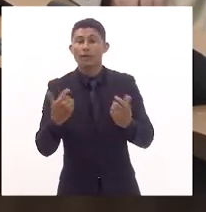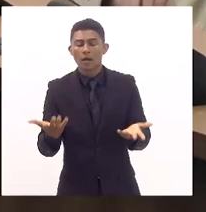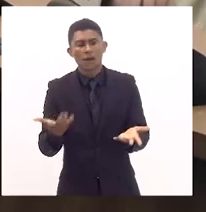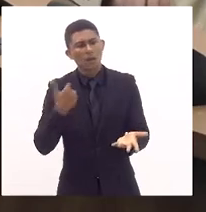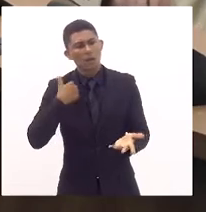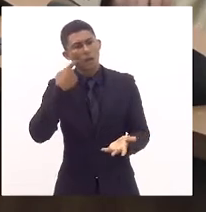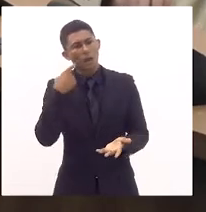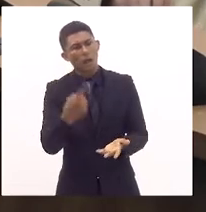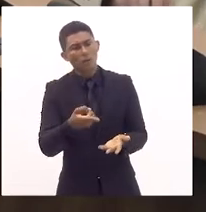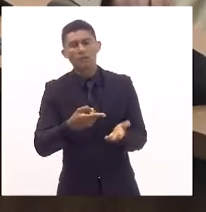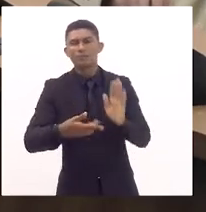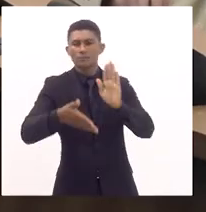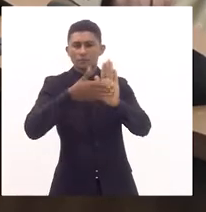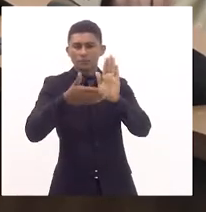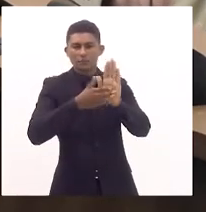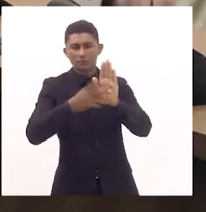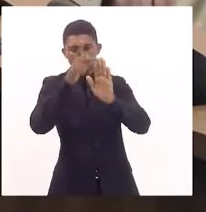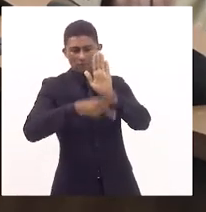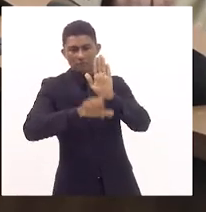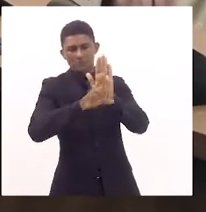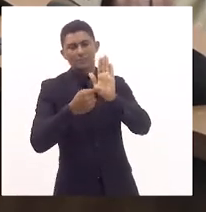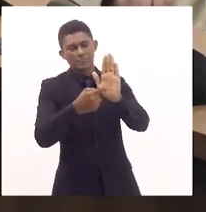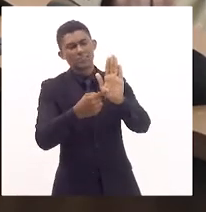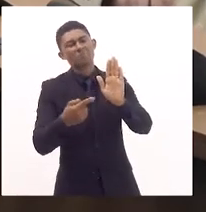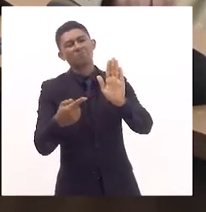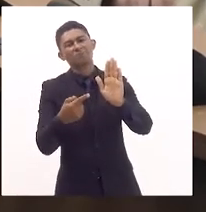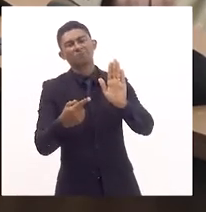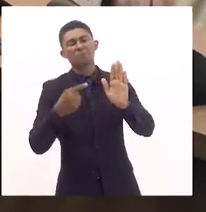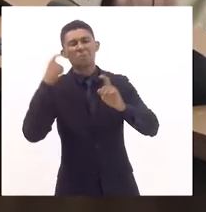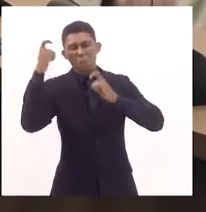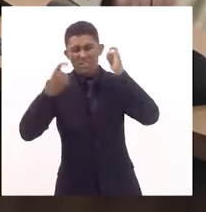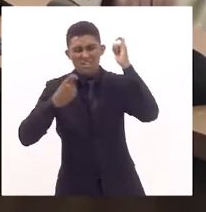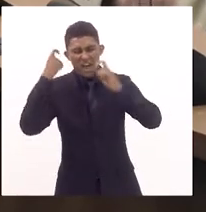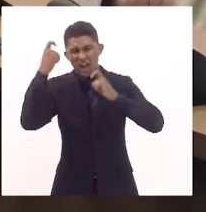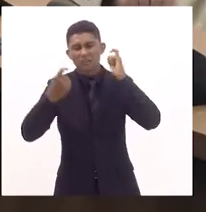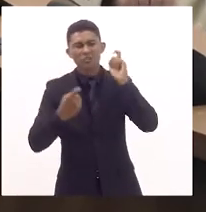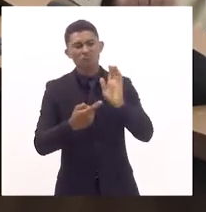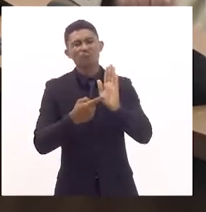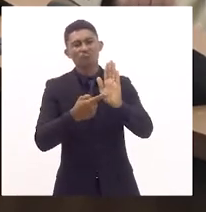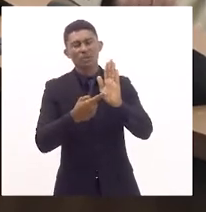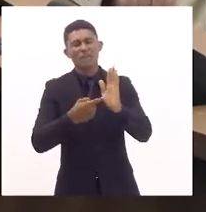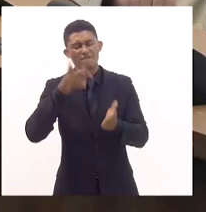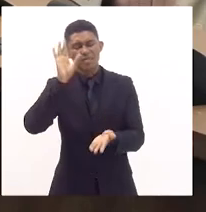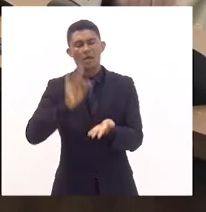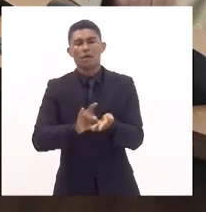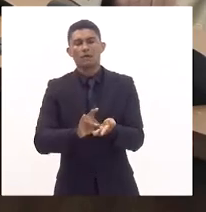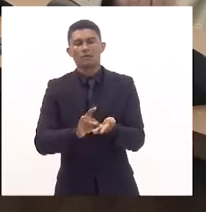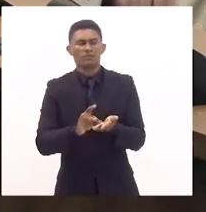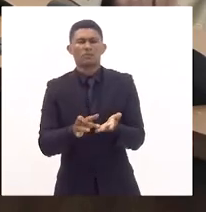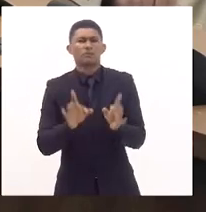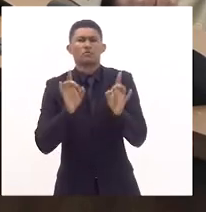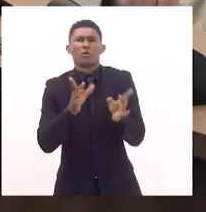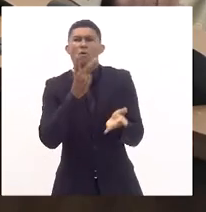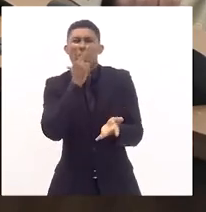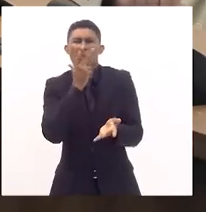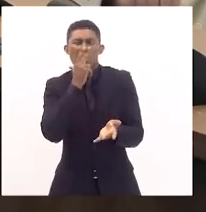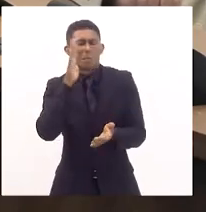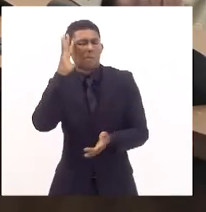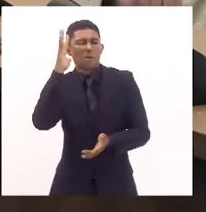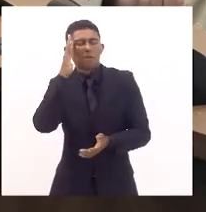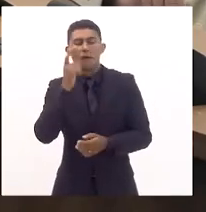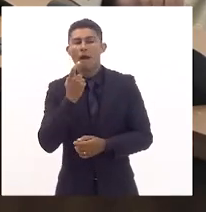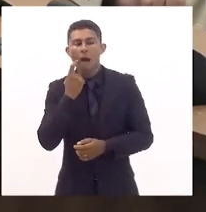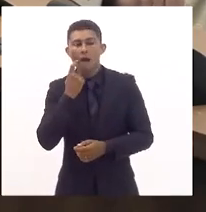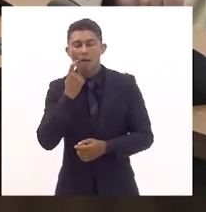uma proposição dessa que está preocupada com a realidade, que não está preocupada em